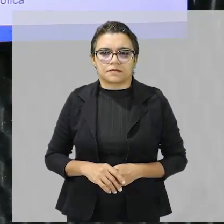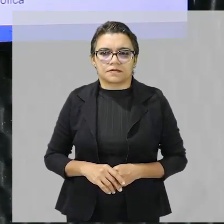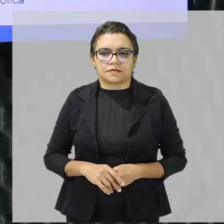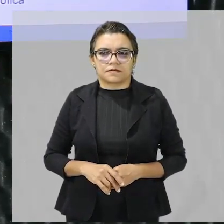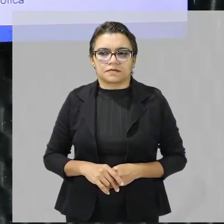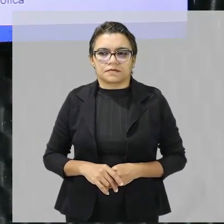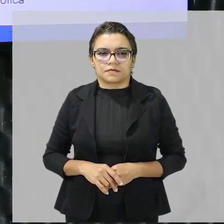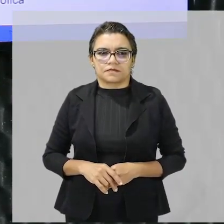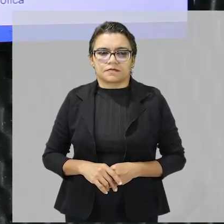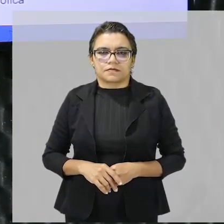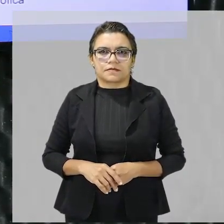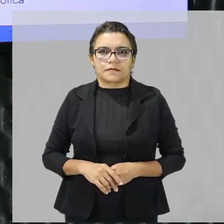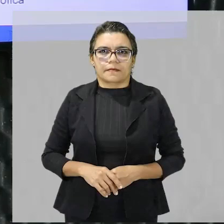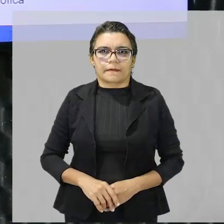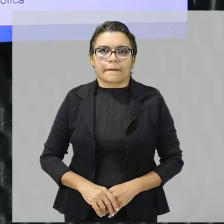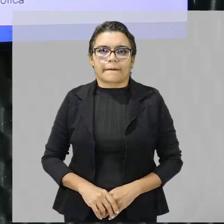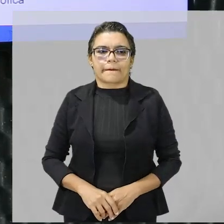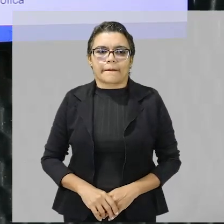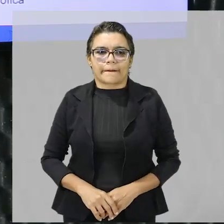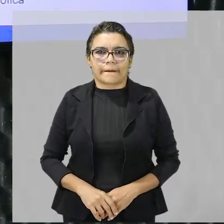Uma vez,